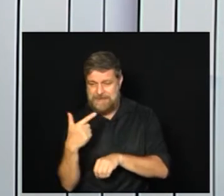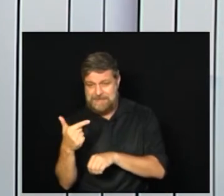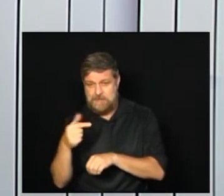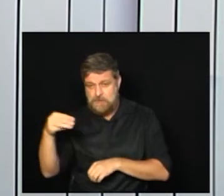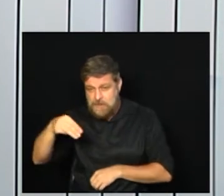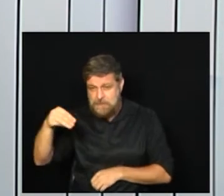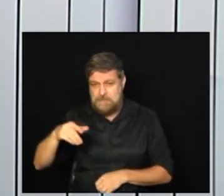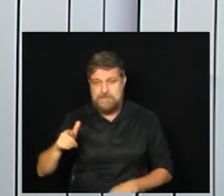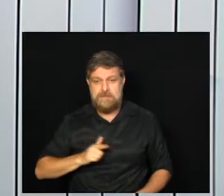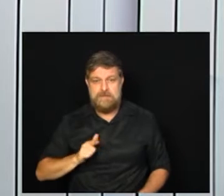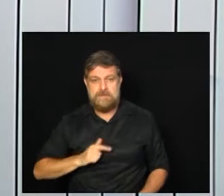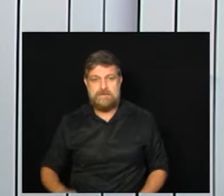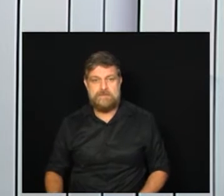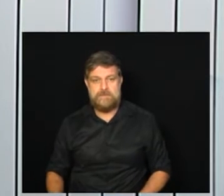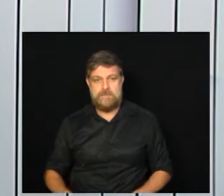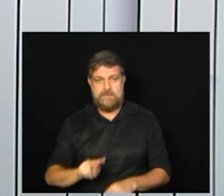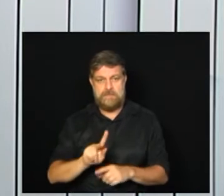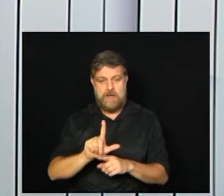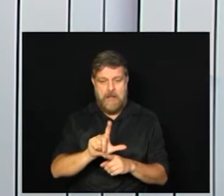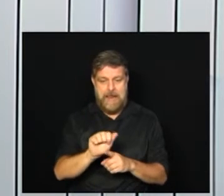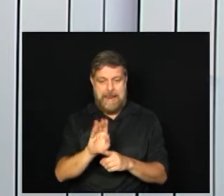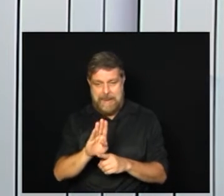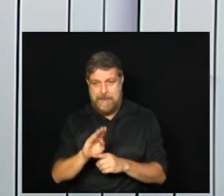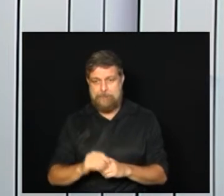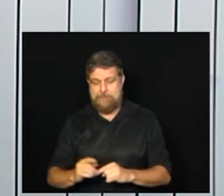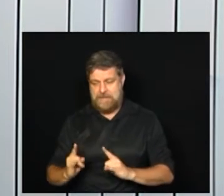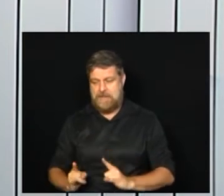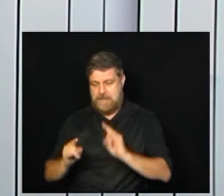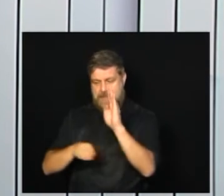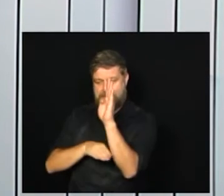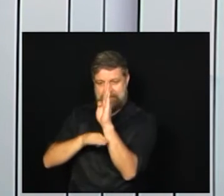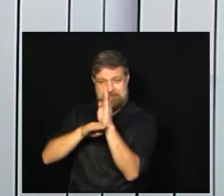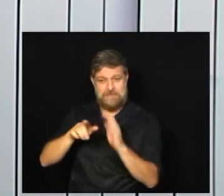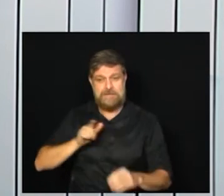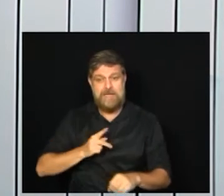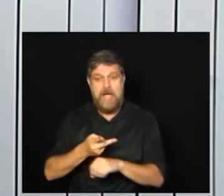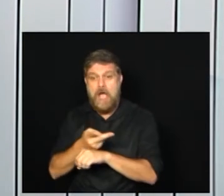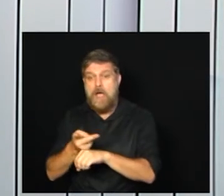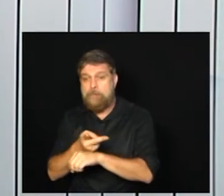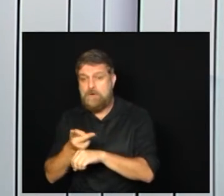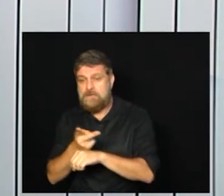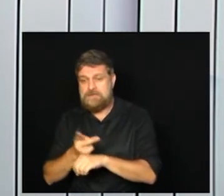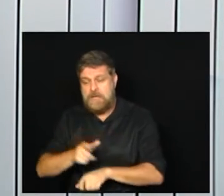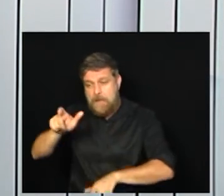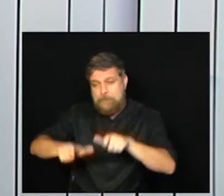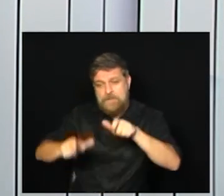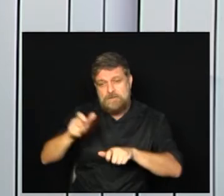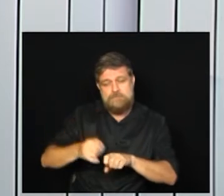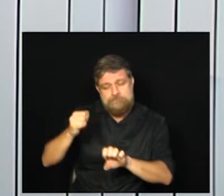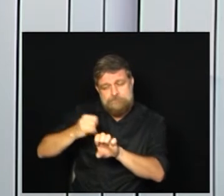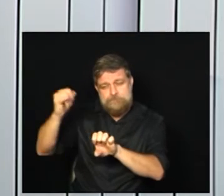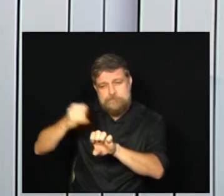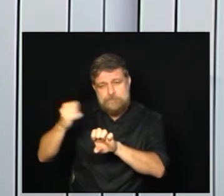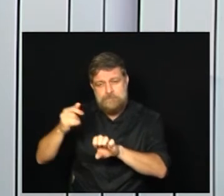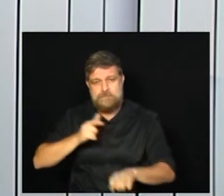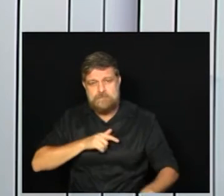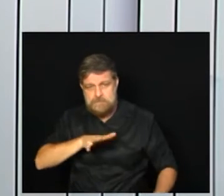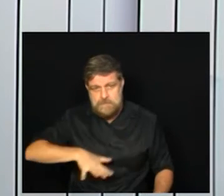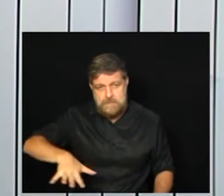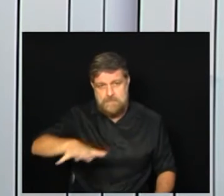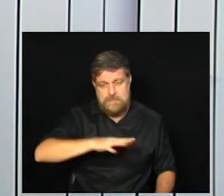financeiro, muito obrigado por todas as informações que você passou aqui pra gente, desde os gastos que não podemos cortar